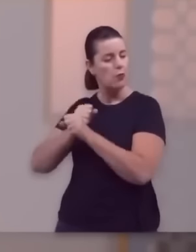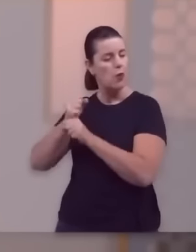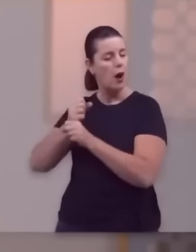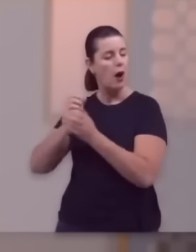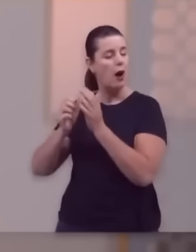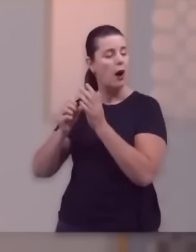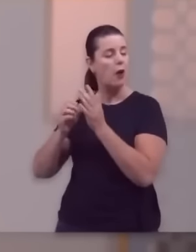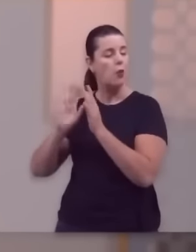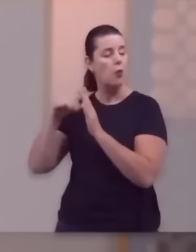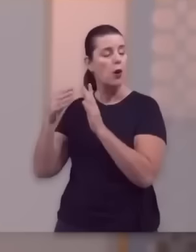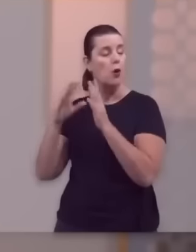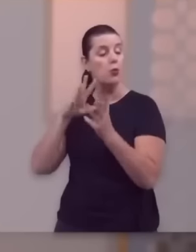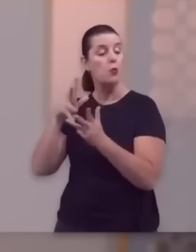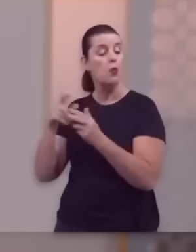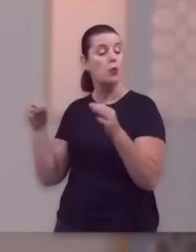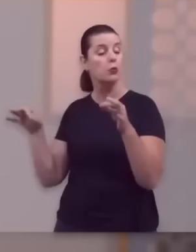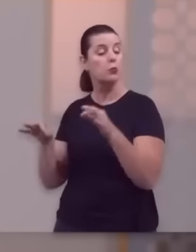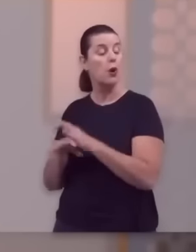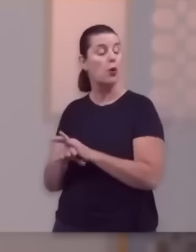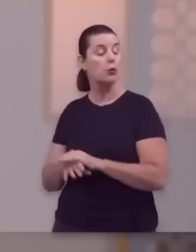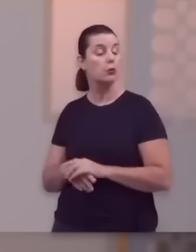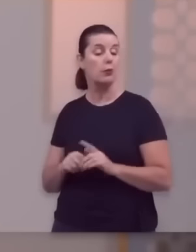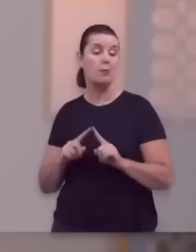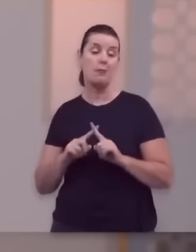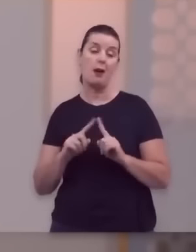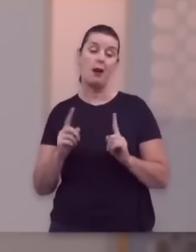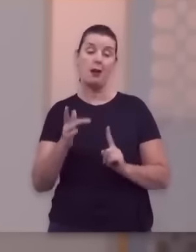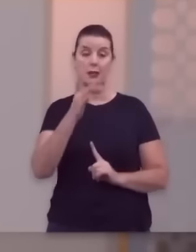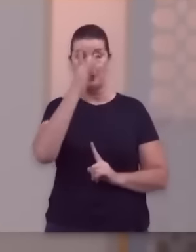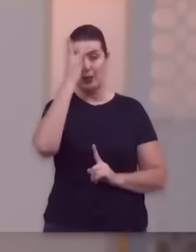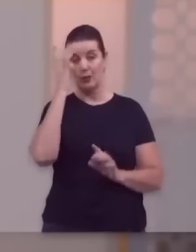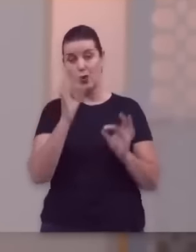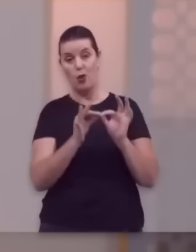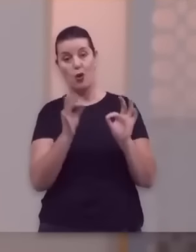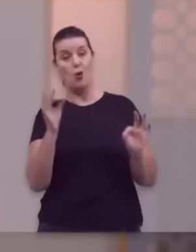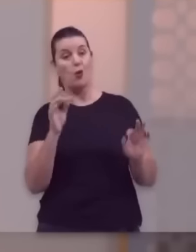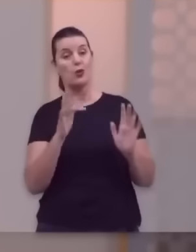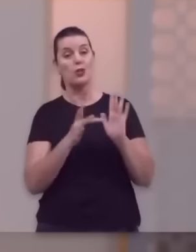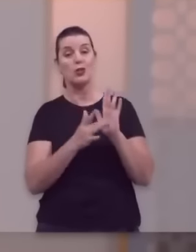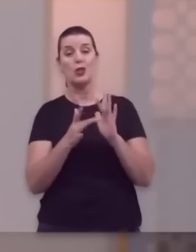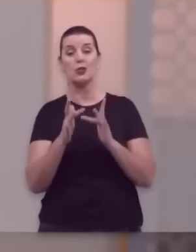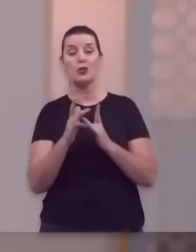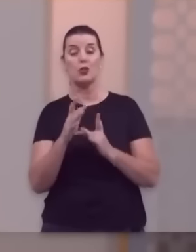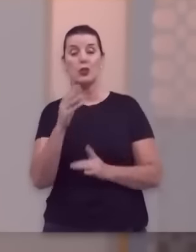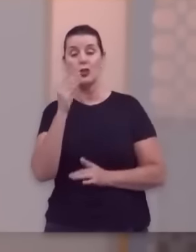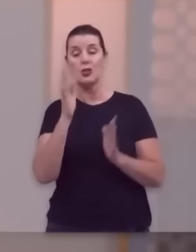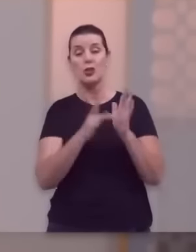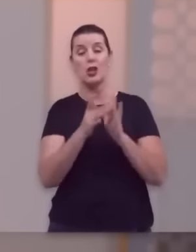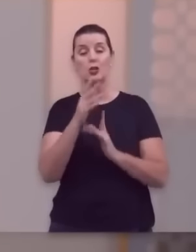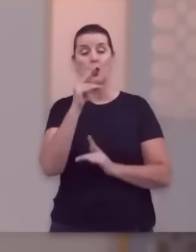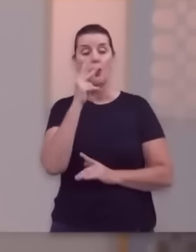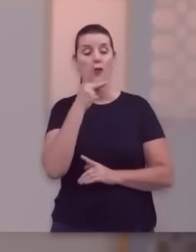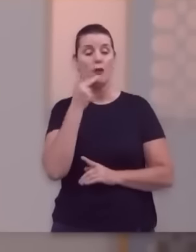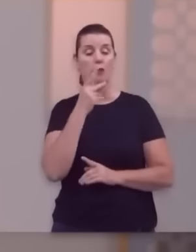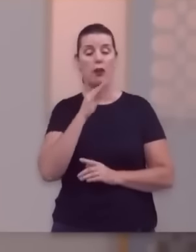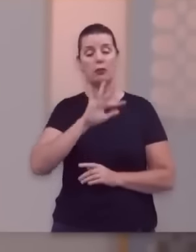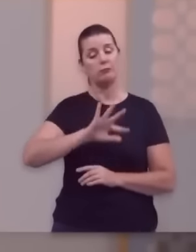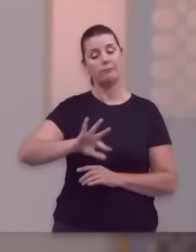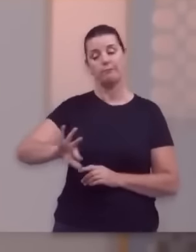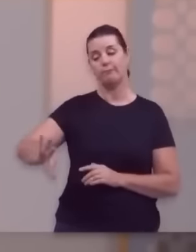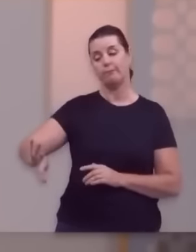ah mas para aqueles que estiverem longe dele à sua esquerda Jesus vai dizer apartai-vos de mim